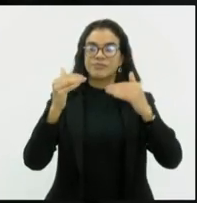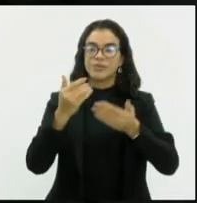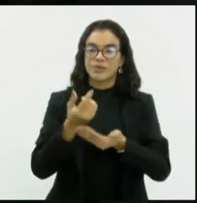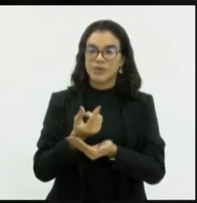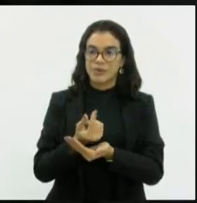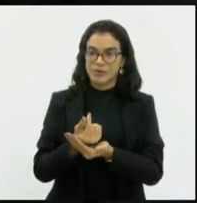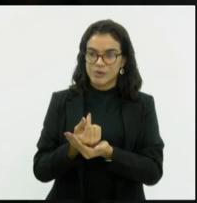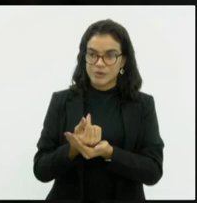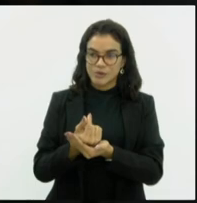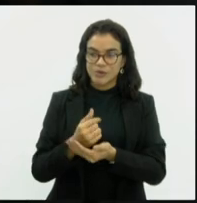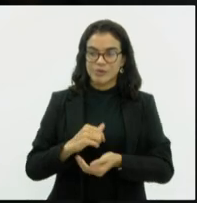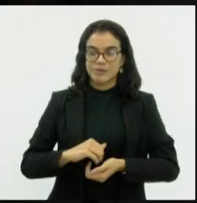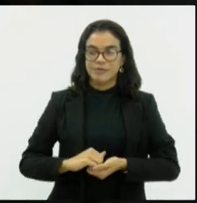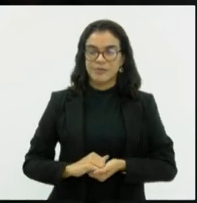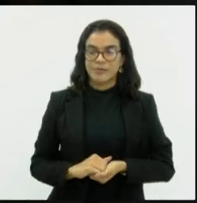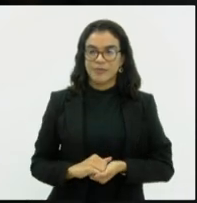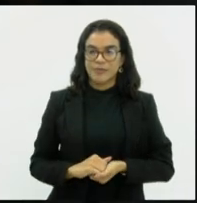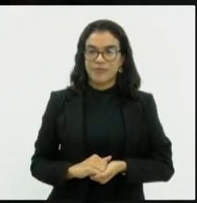de Justiça.